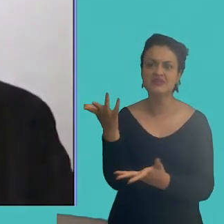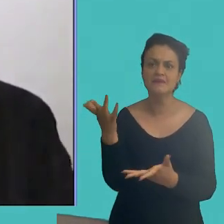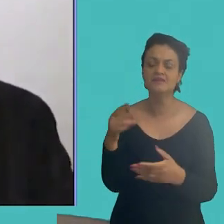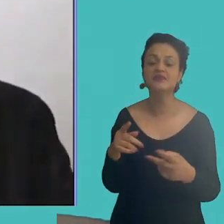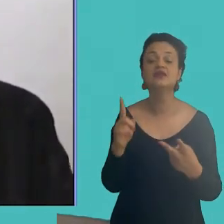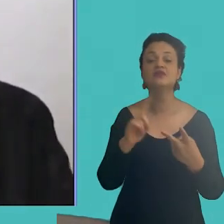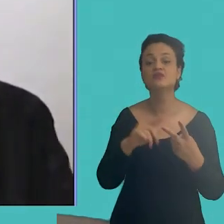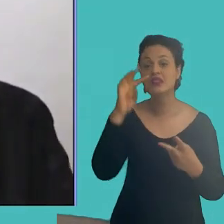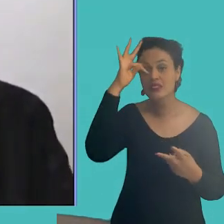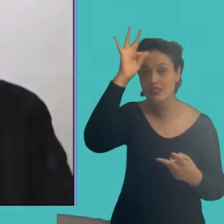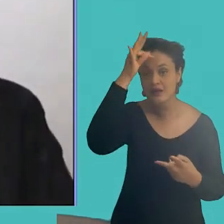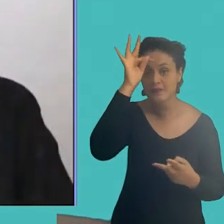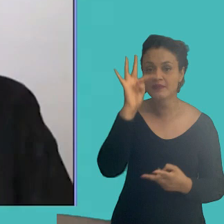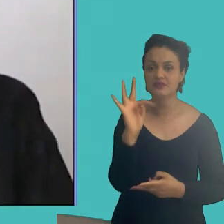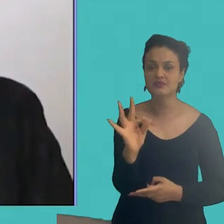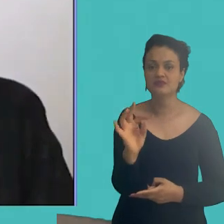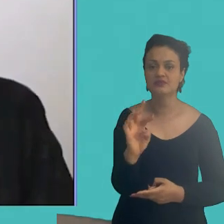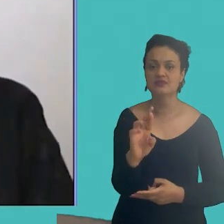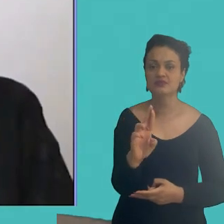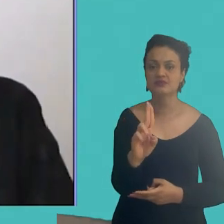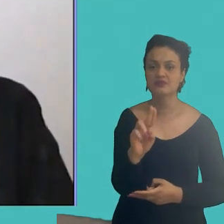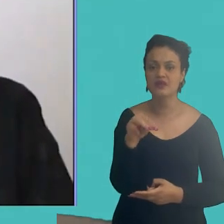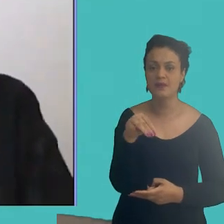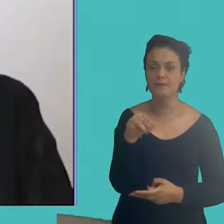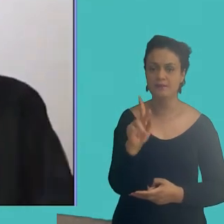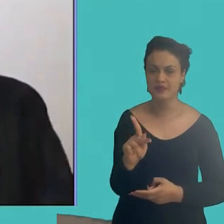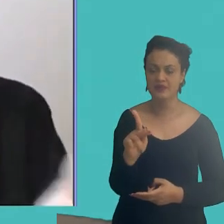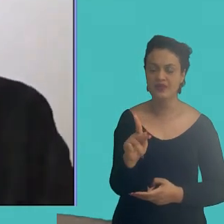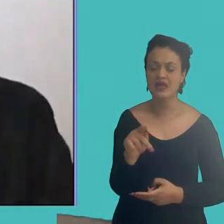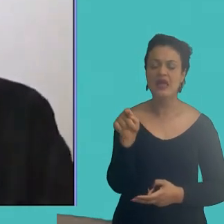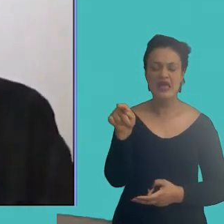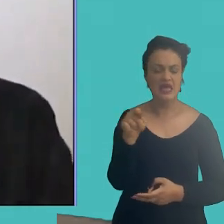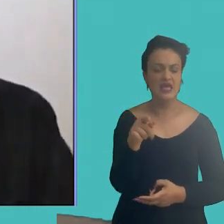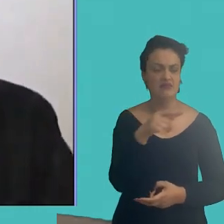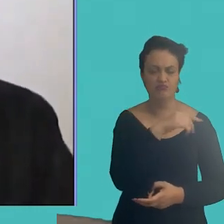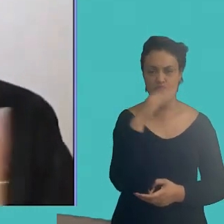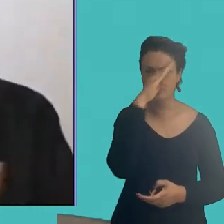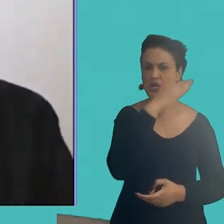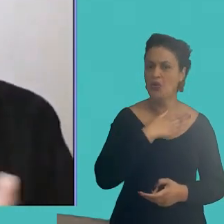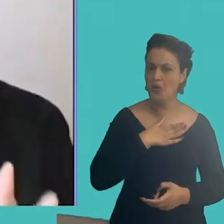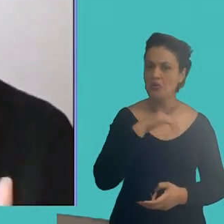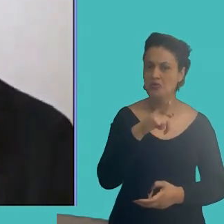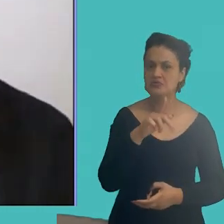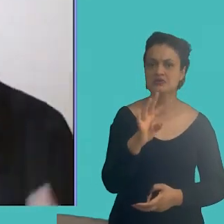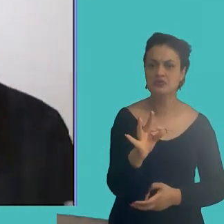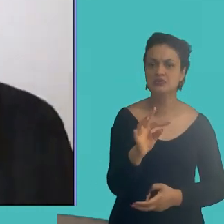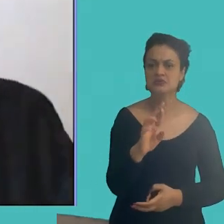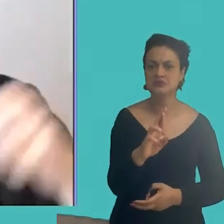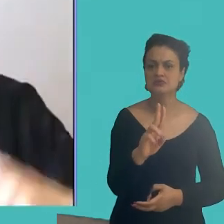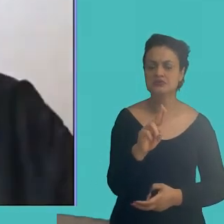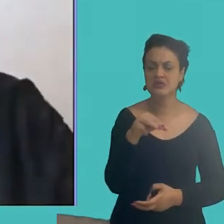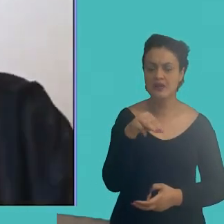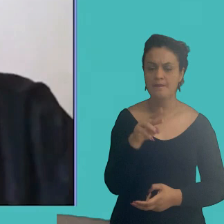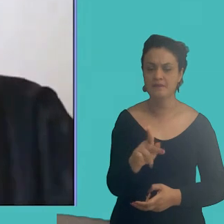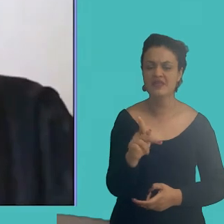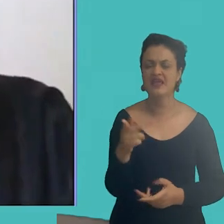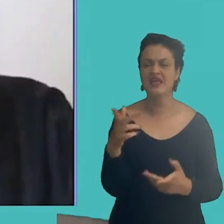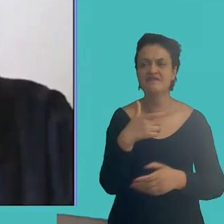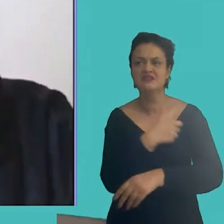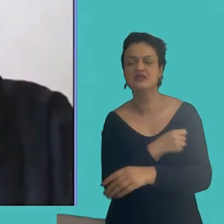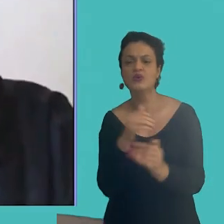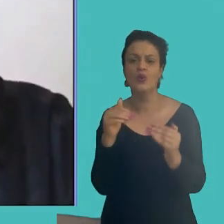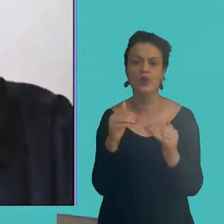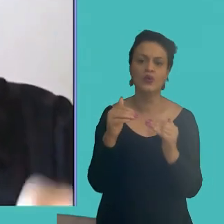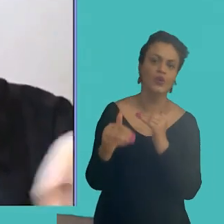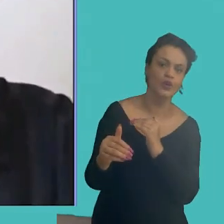dos gurus do nosso presidente. O Trump sempre teve, né, como todos sabem, uma relação ambígua com a vacinação. Por um lado, ele criou